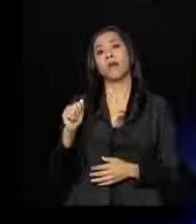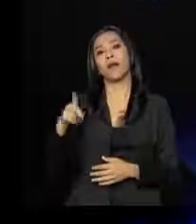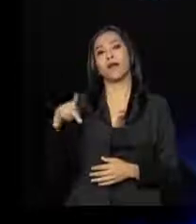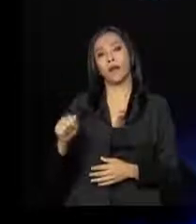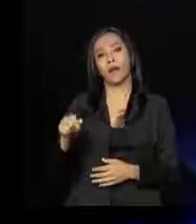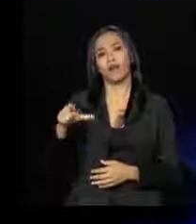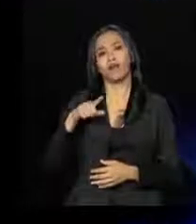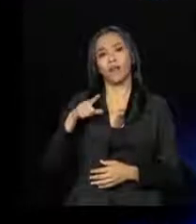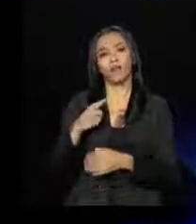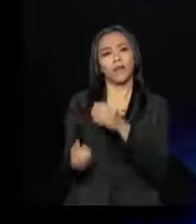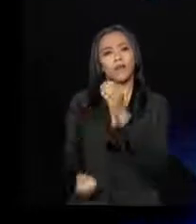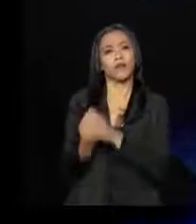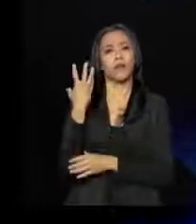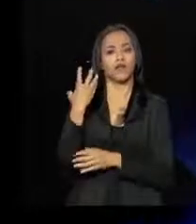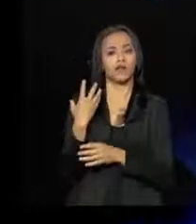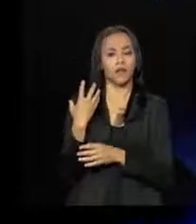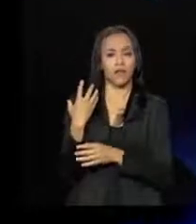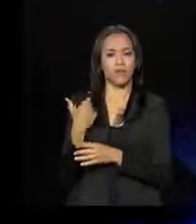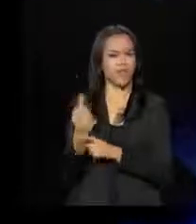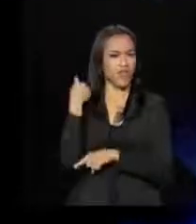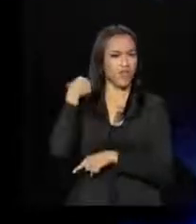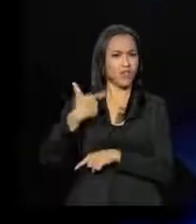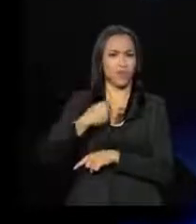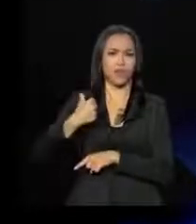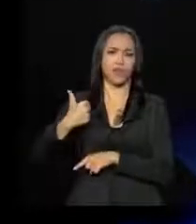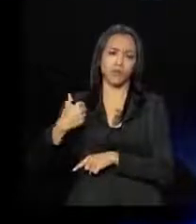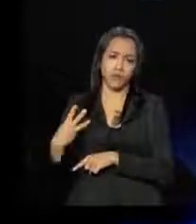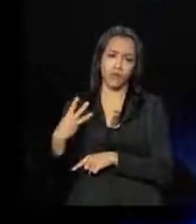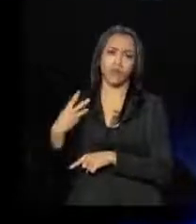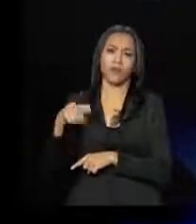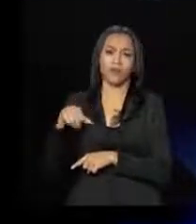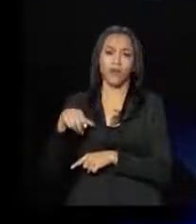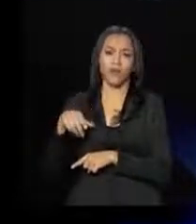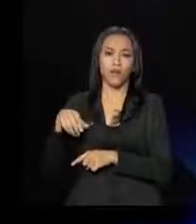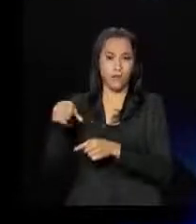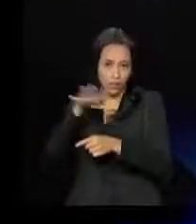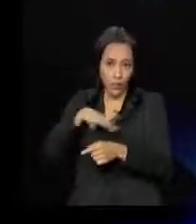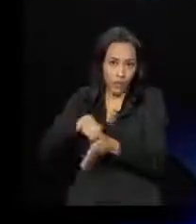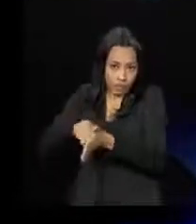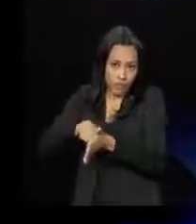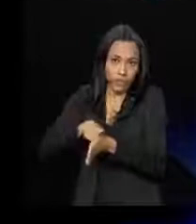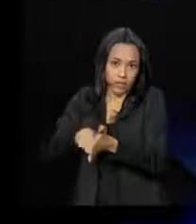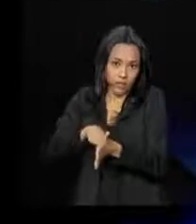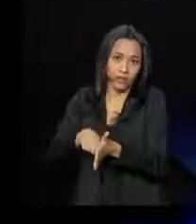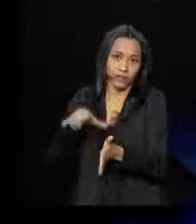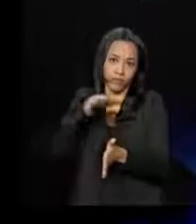desse Centro Nacional de Agroenergia aqui em Brasília. Nós temos